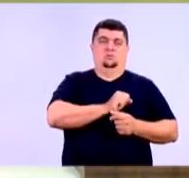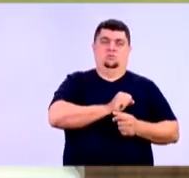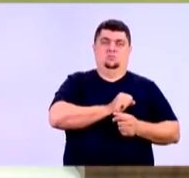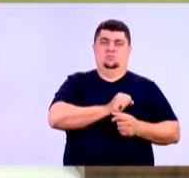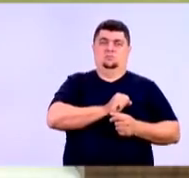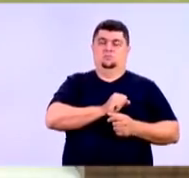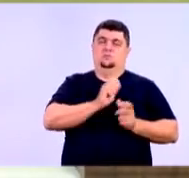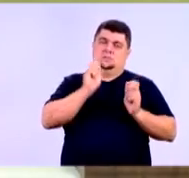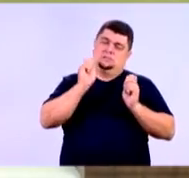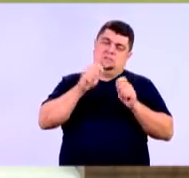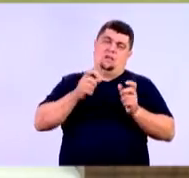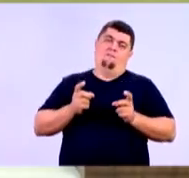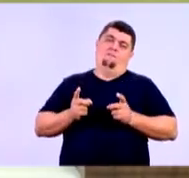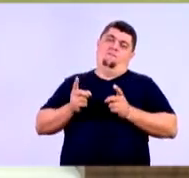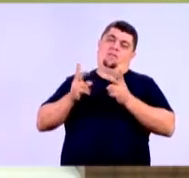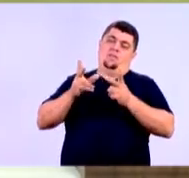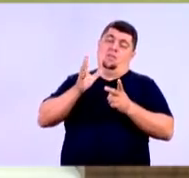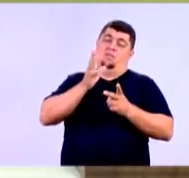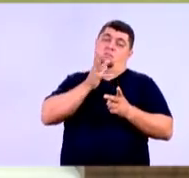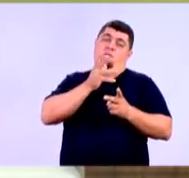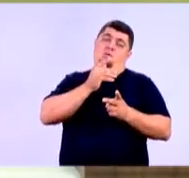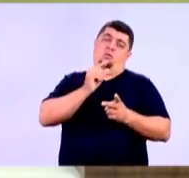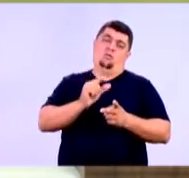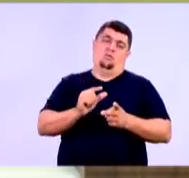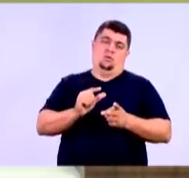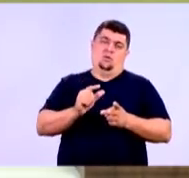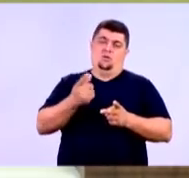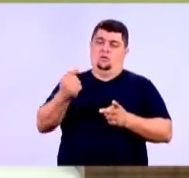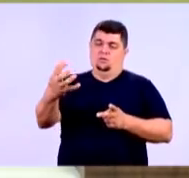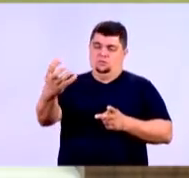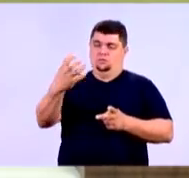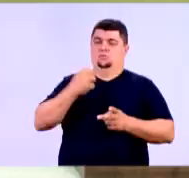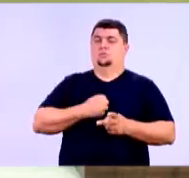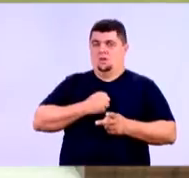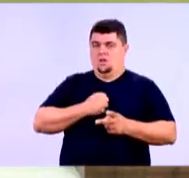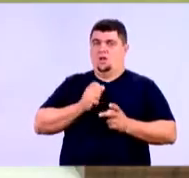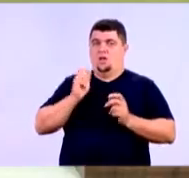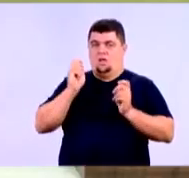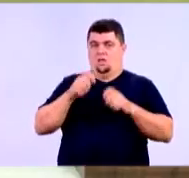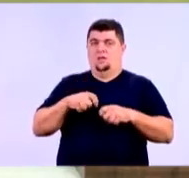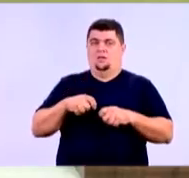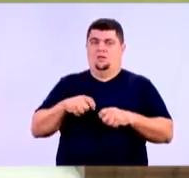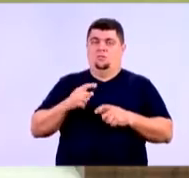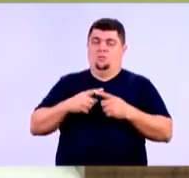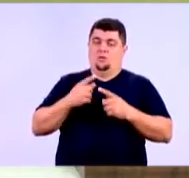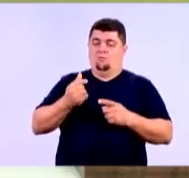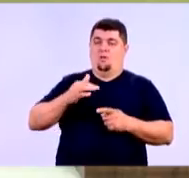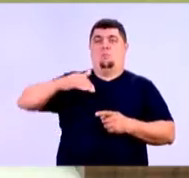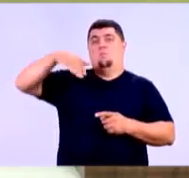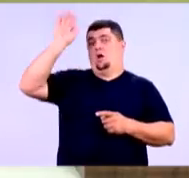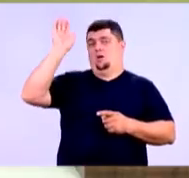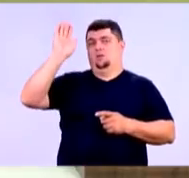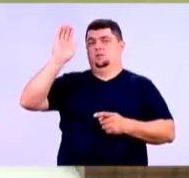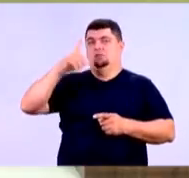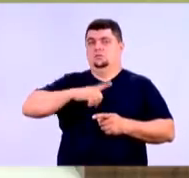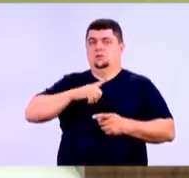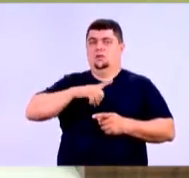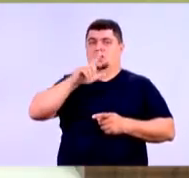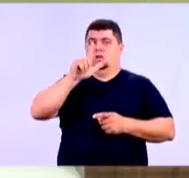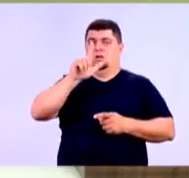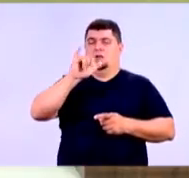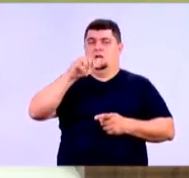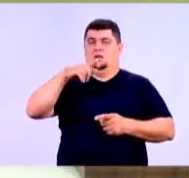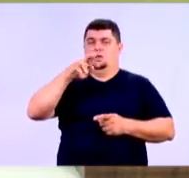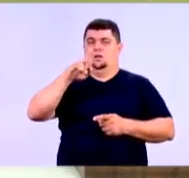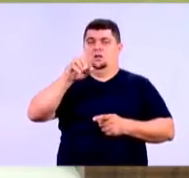Demanda um tempo para que você possa vendê-lo, para que você possa receber esse valor, já que também é um valor mais elevado. Então, o grau de liquidez é isso,